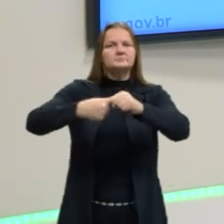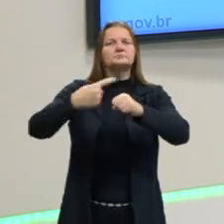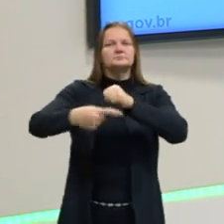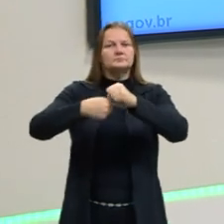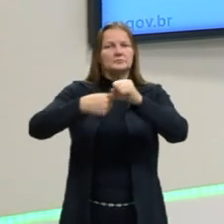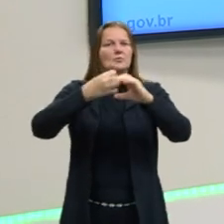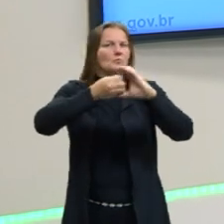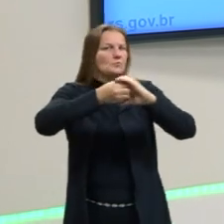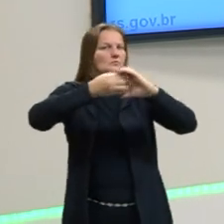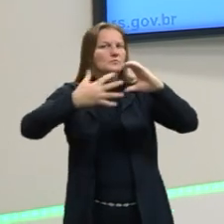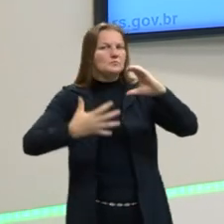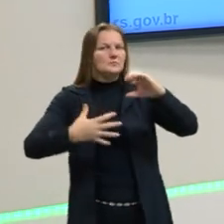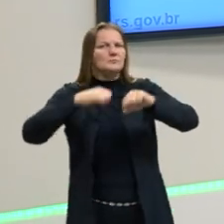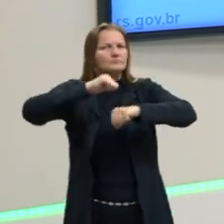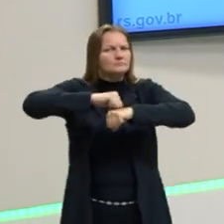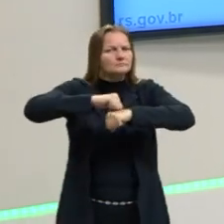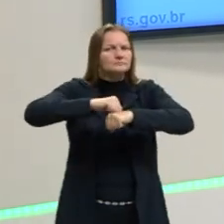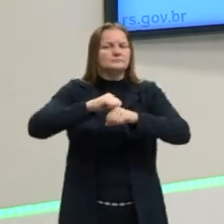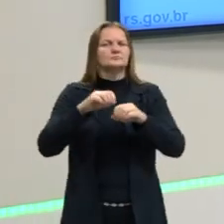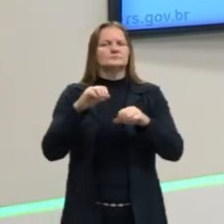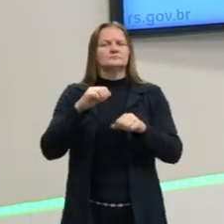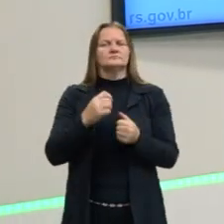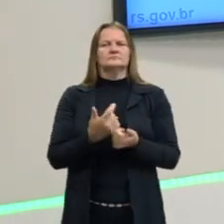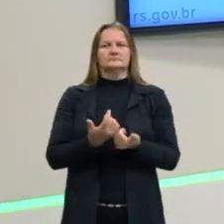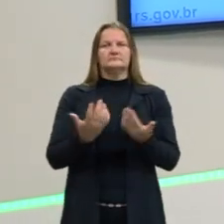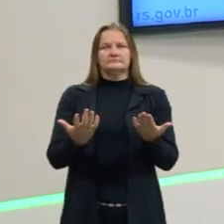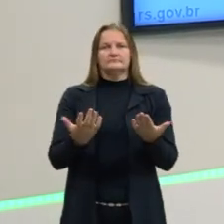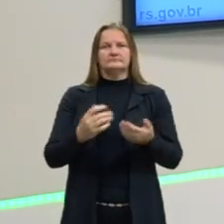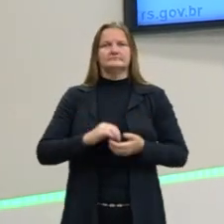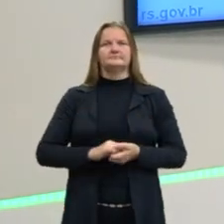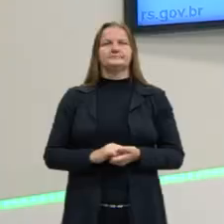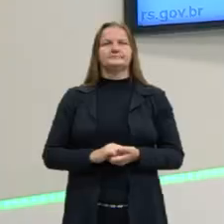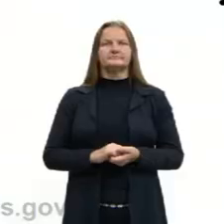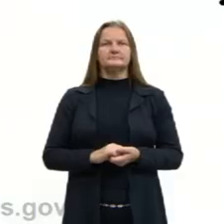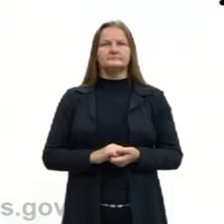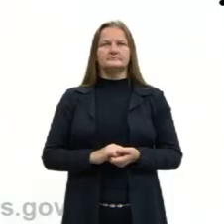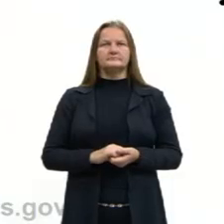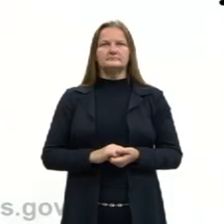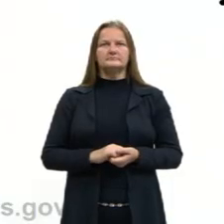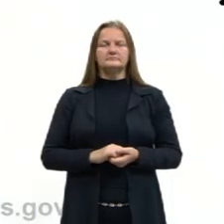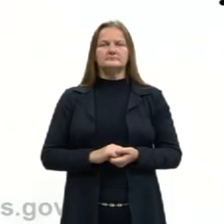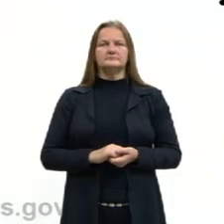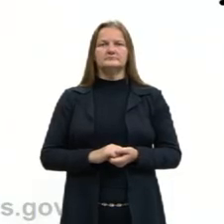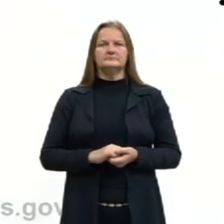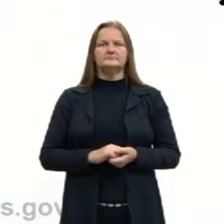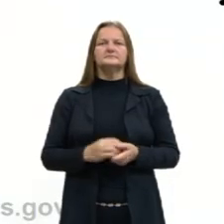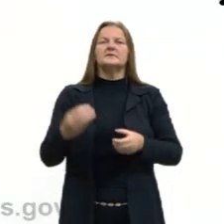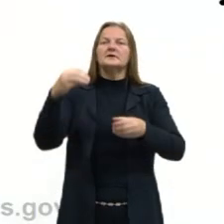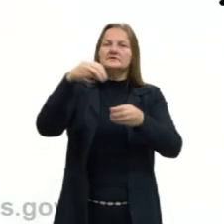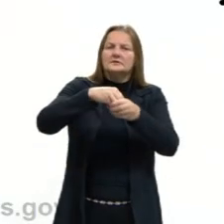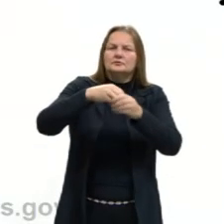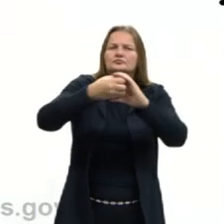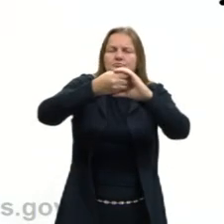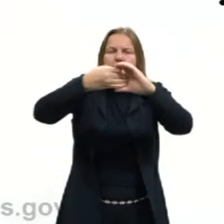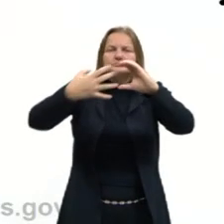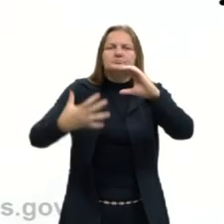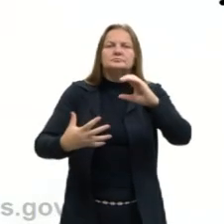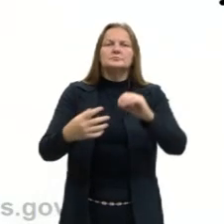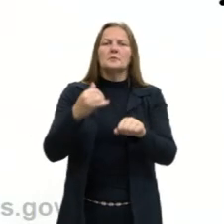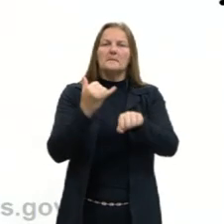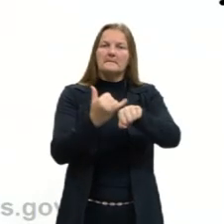com essas características de ser sólido rígido enfim é como eu falei dentre as propriedades dos metais a